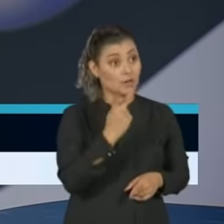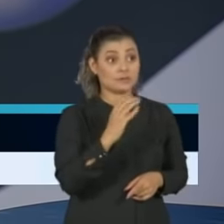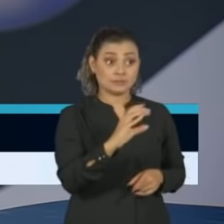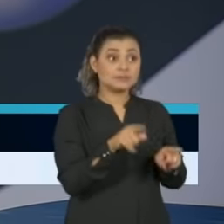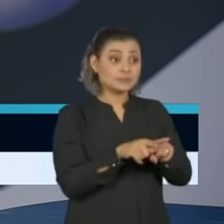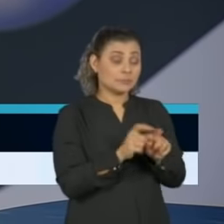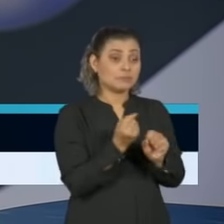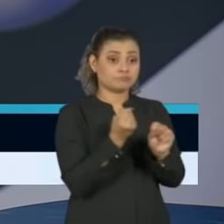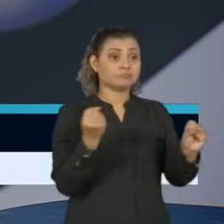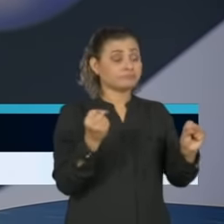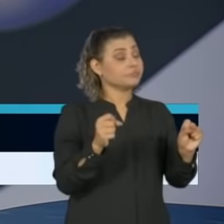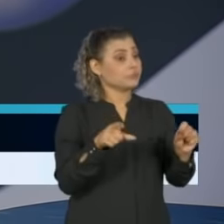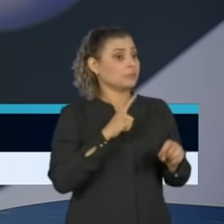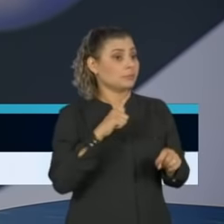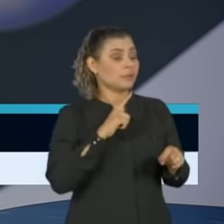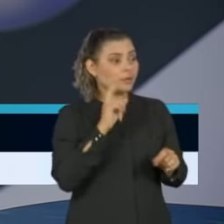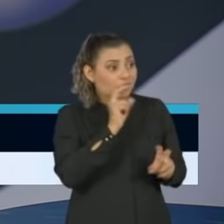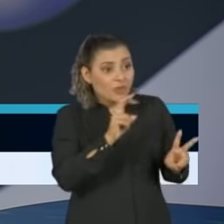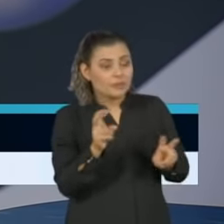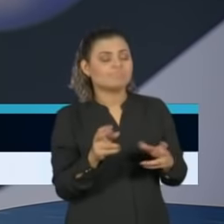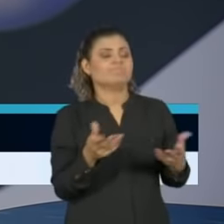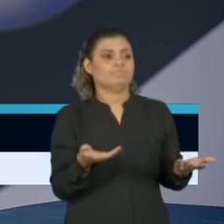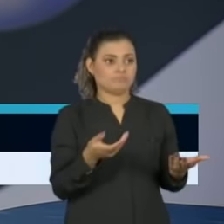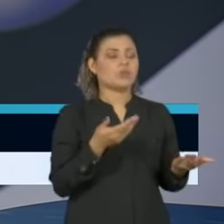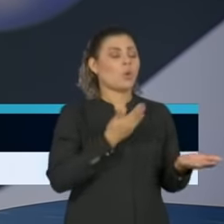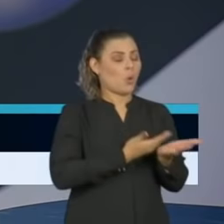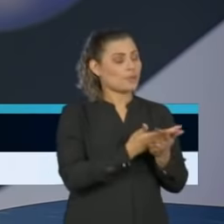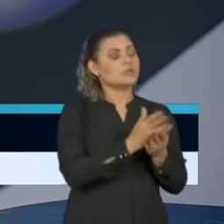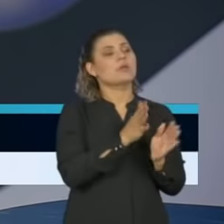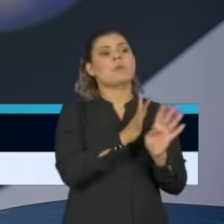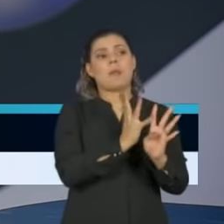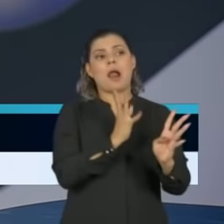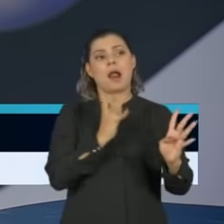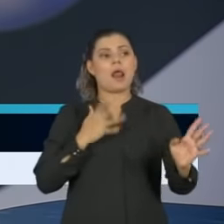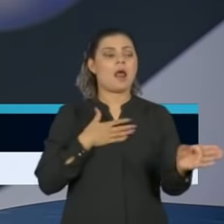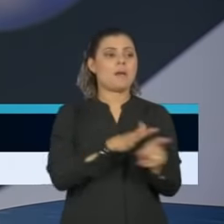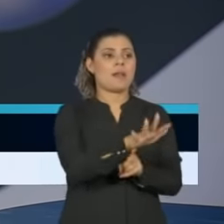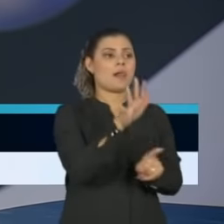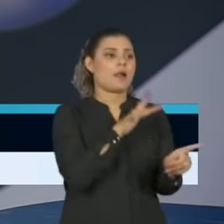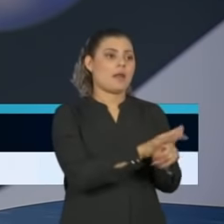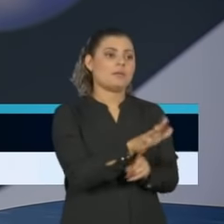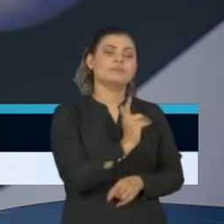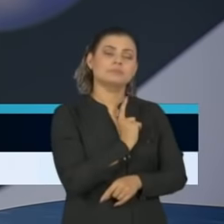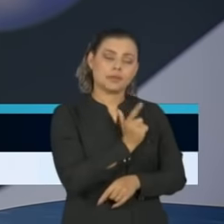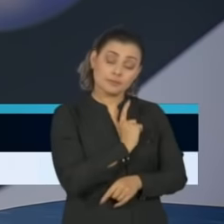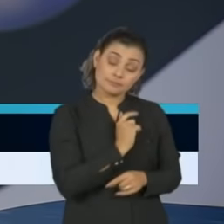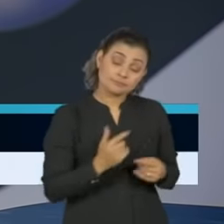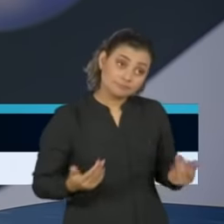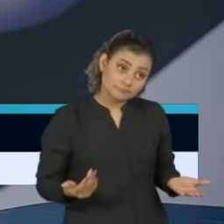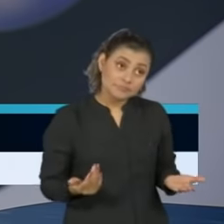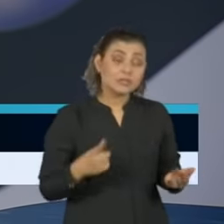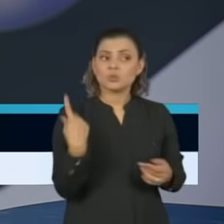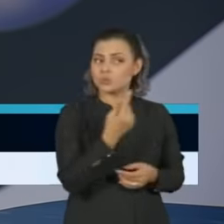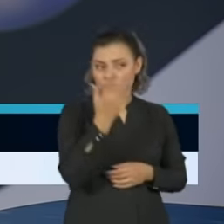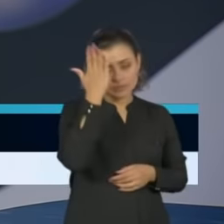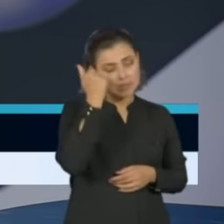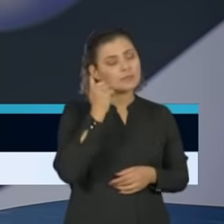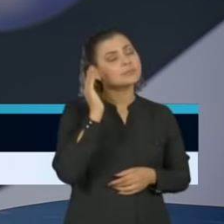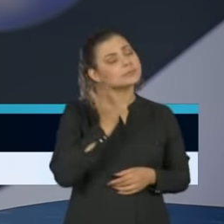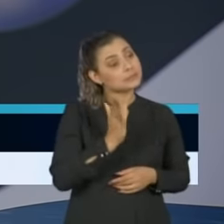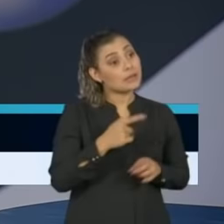né? E a gente vê claramente que os sistemas estão começando a entrar sob demanda. Isso era de se esperar e vai